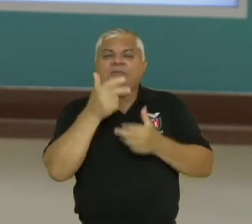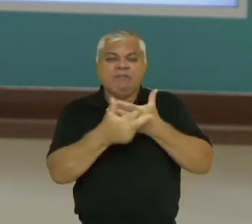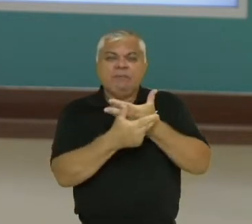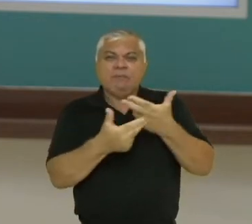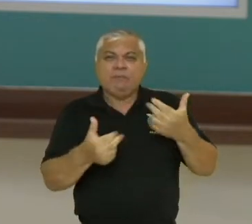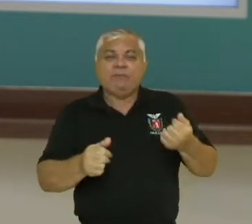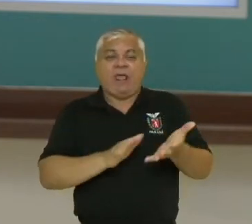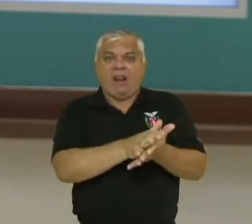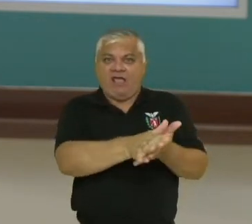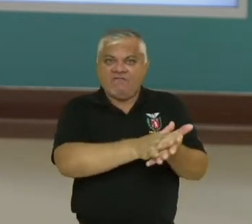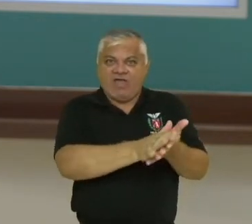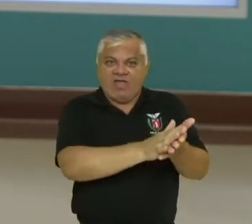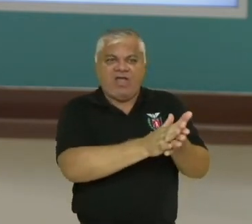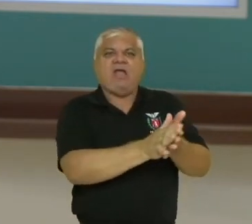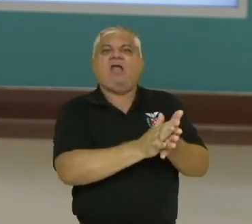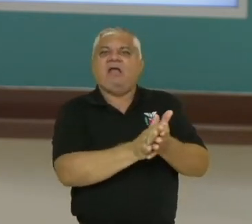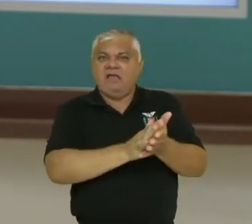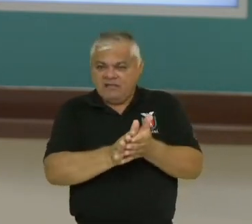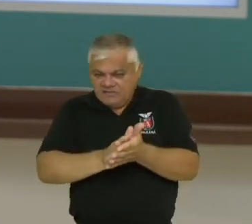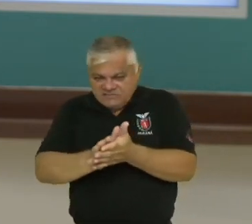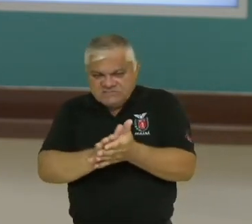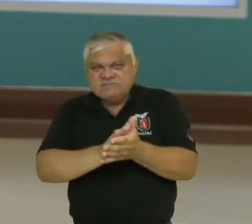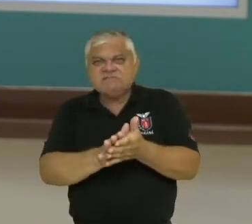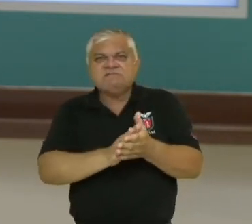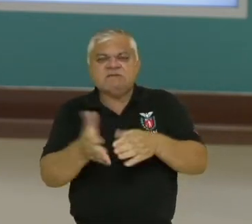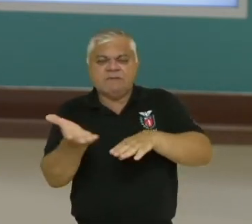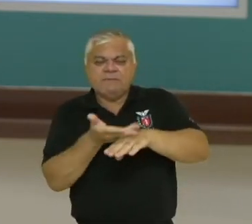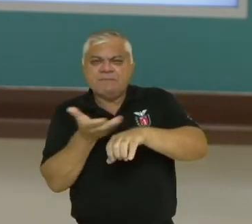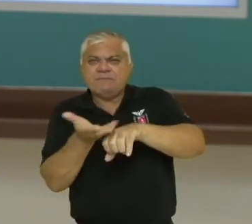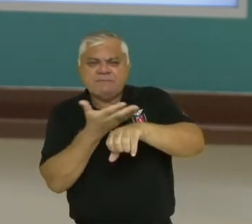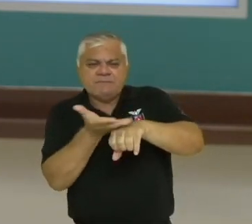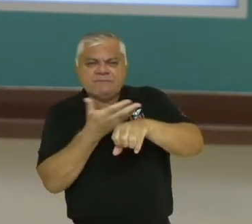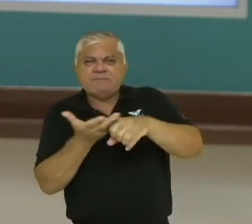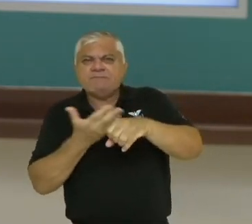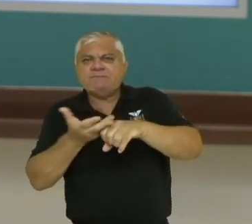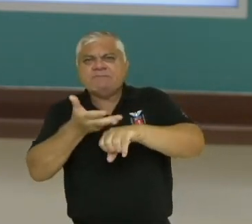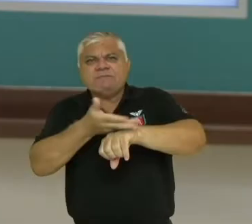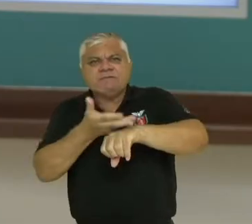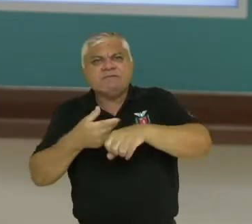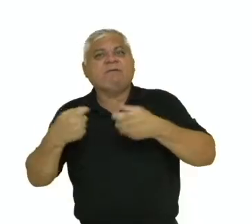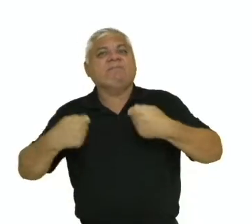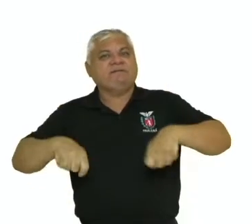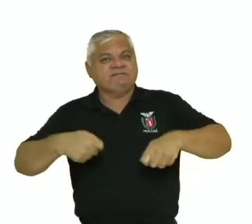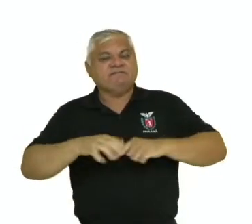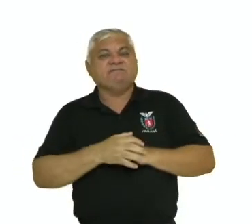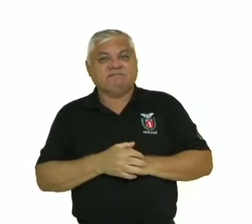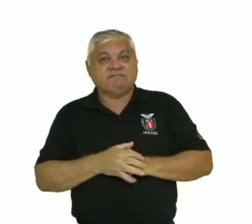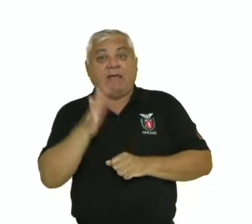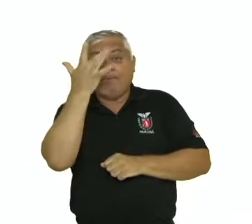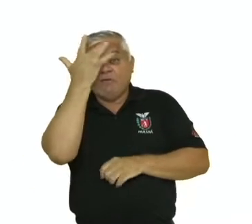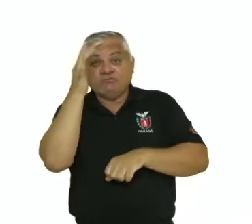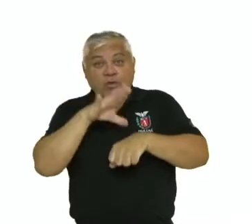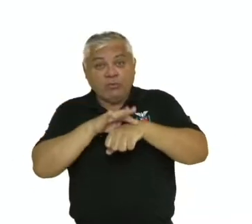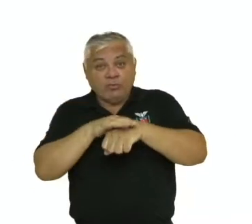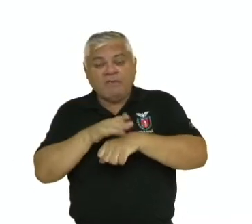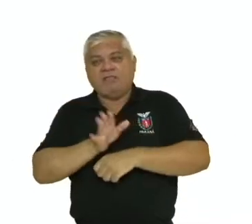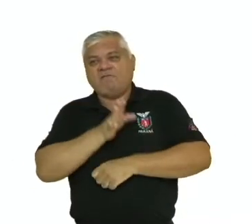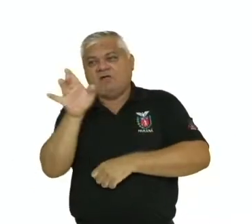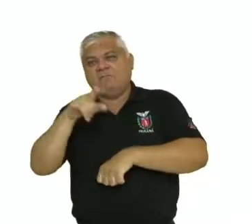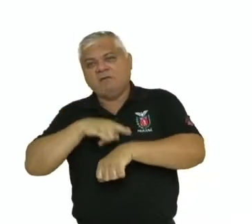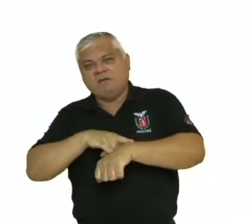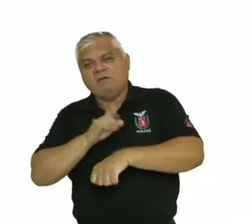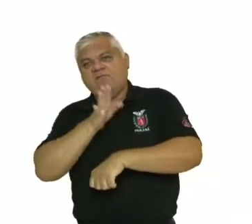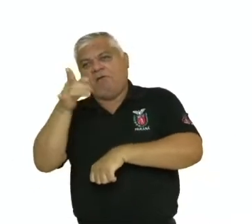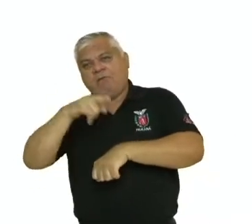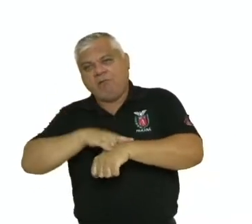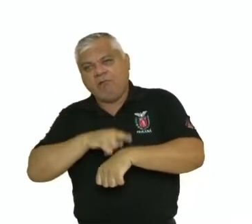lavar bem os alimentos, retirar as cascas desses alimentos. A pessoa doente vai muitas vezes ao banheiro e as